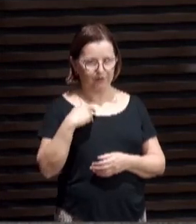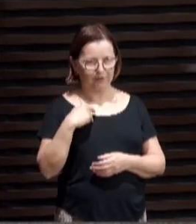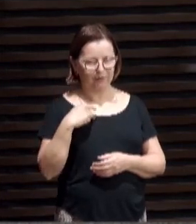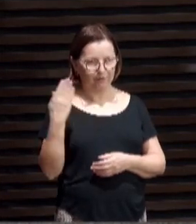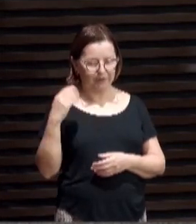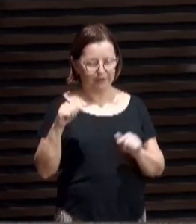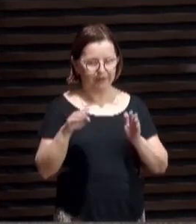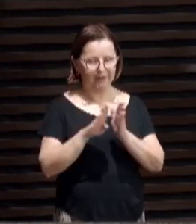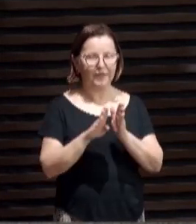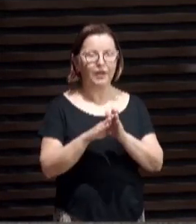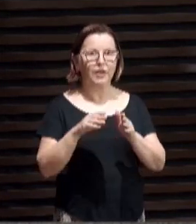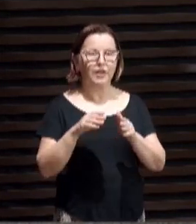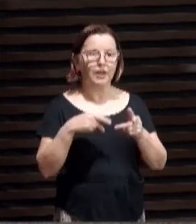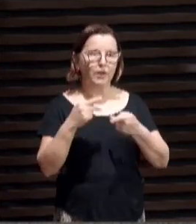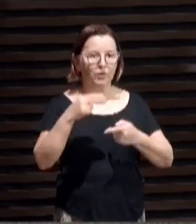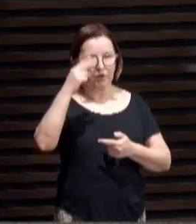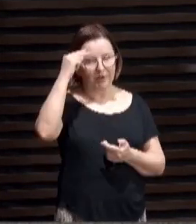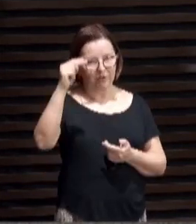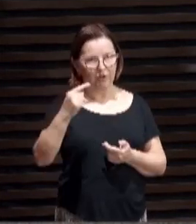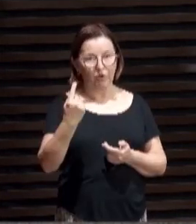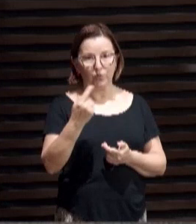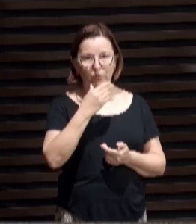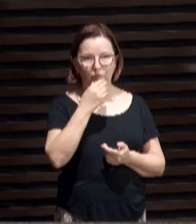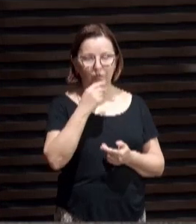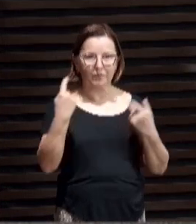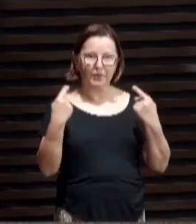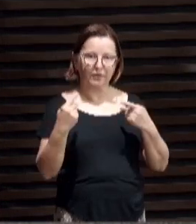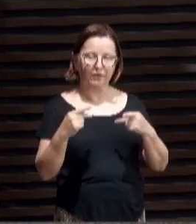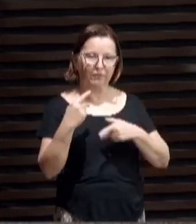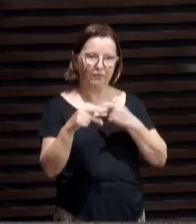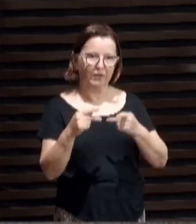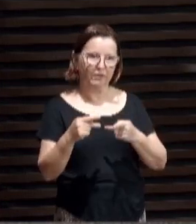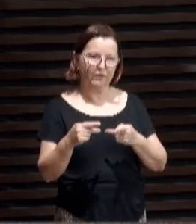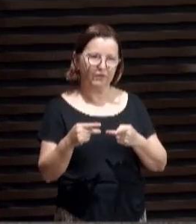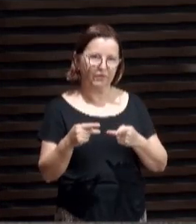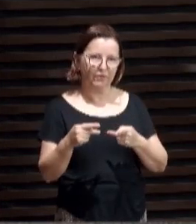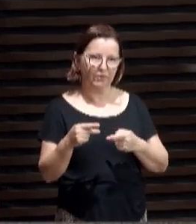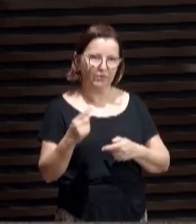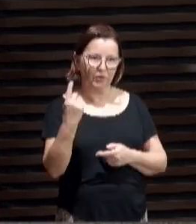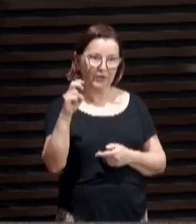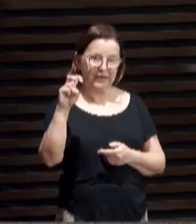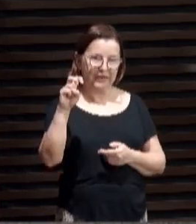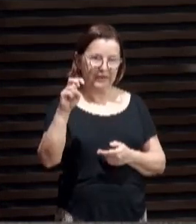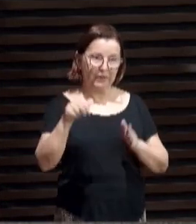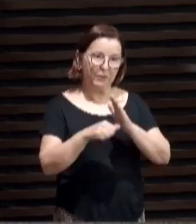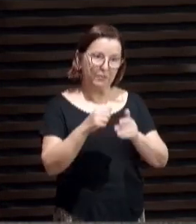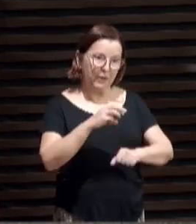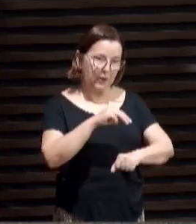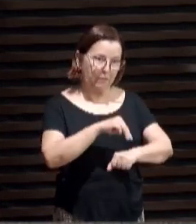certo pregador que disse: os 15 primeiros minutos de uma pregação normalmente